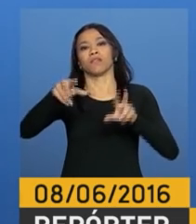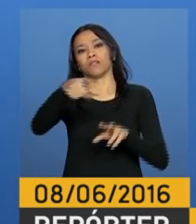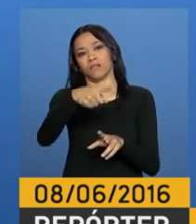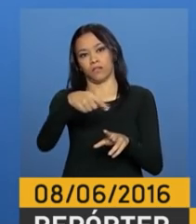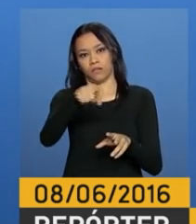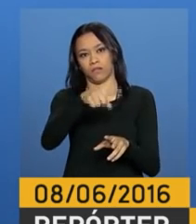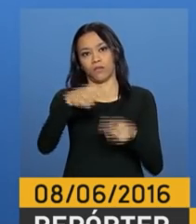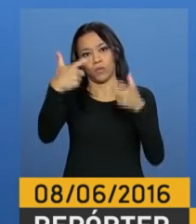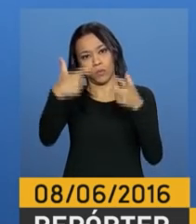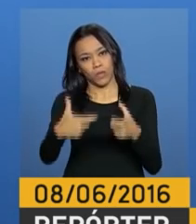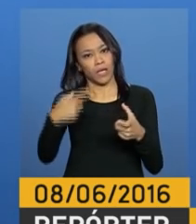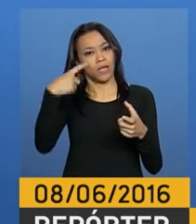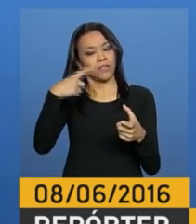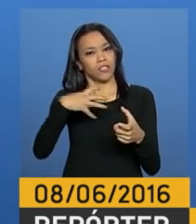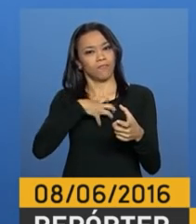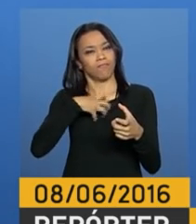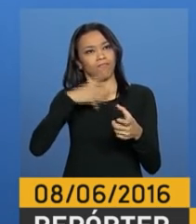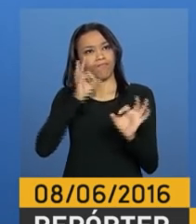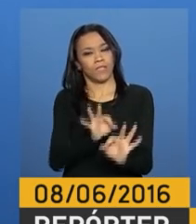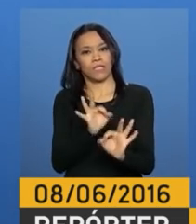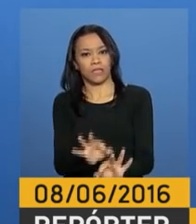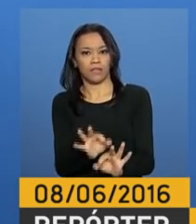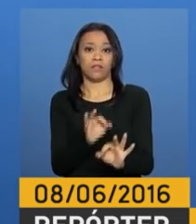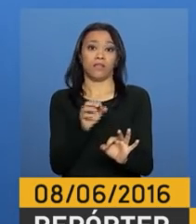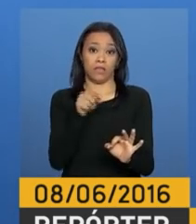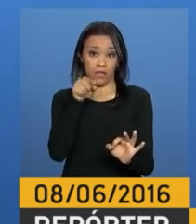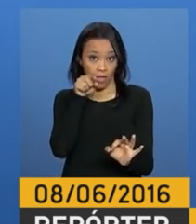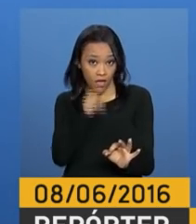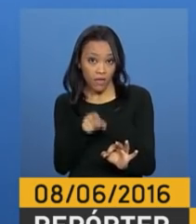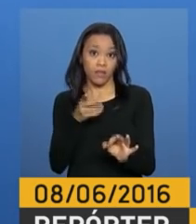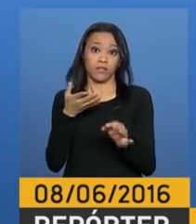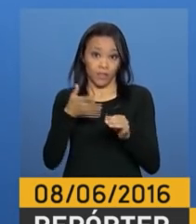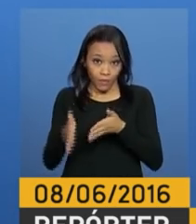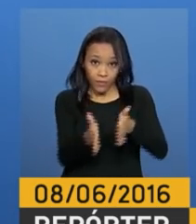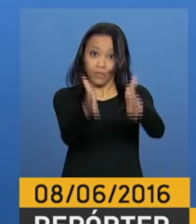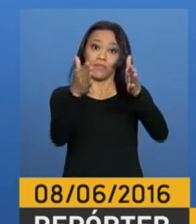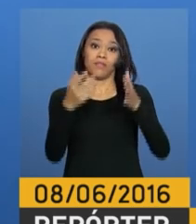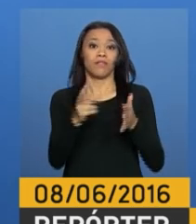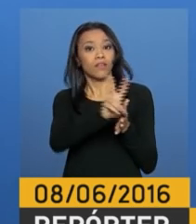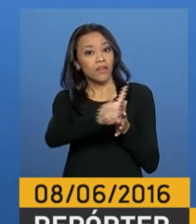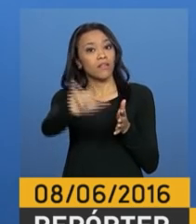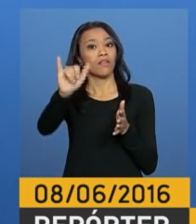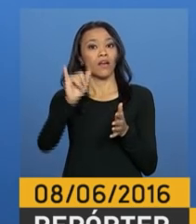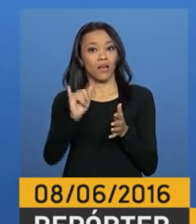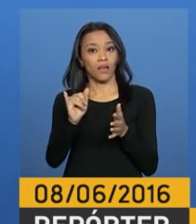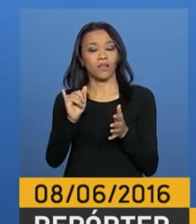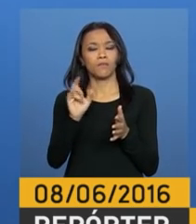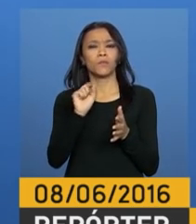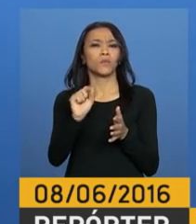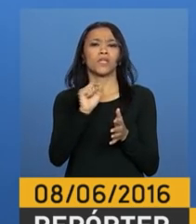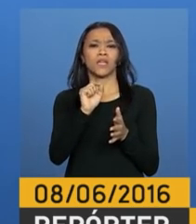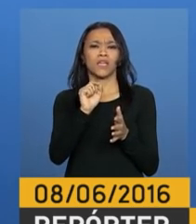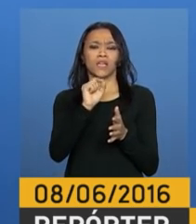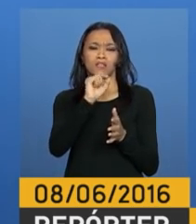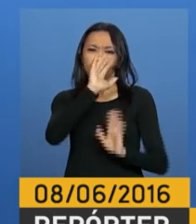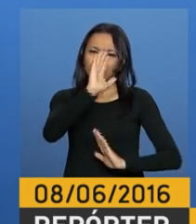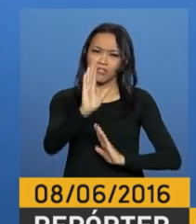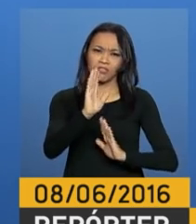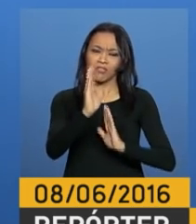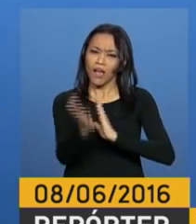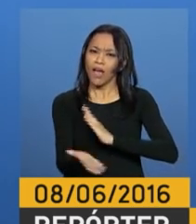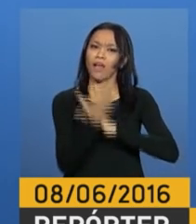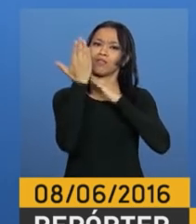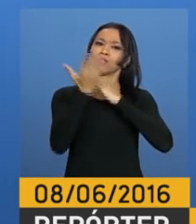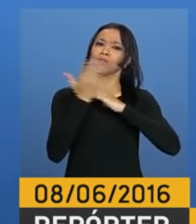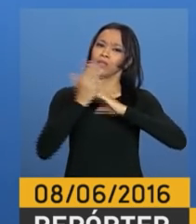no ambiente de muita certeza de que esse caminho é o caminho que vai nos tirar da maior crise econômica